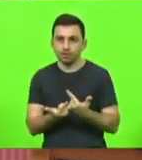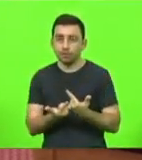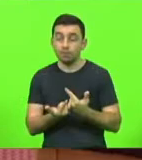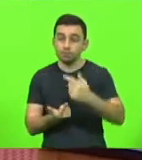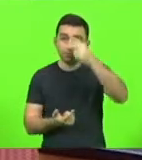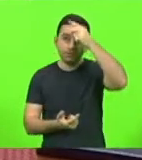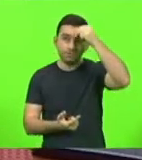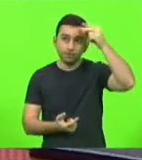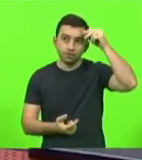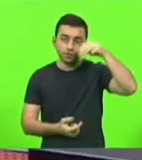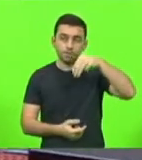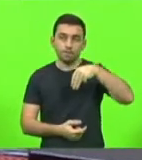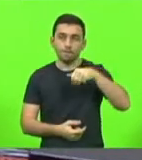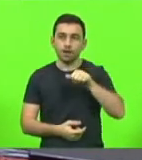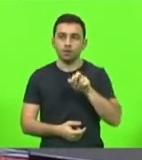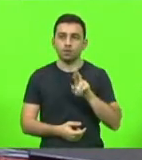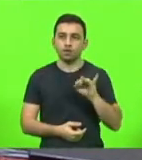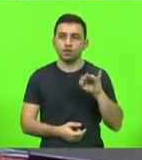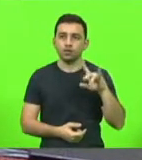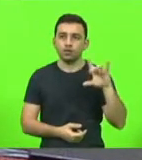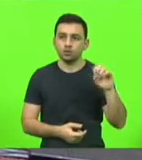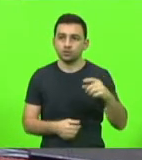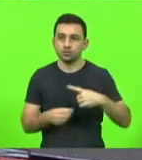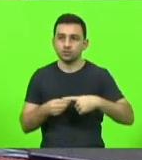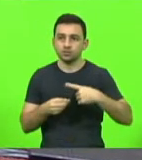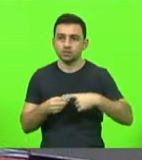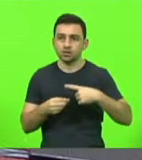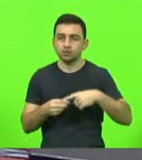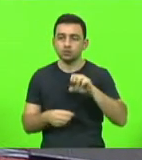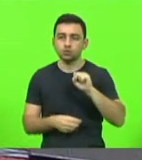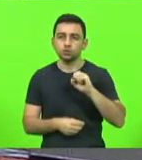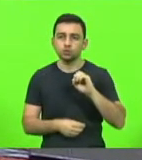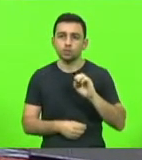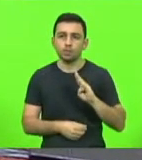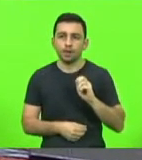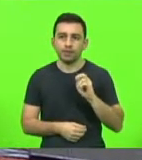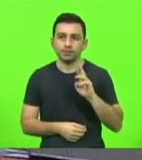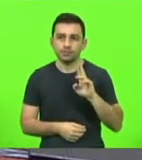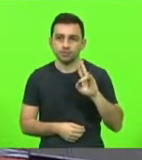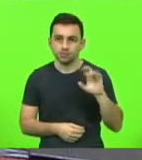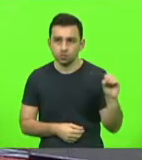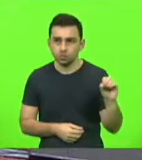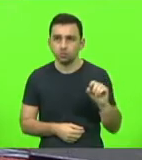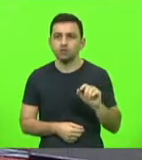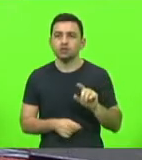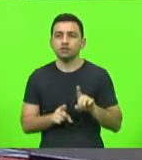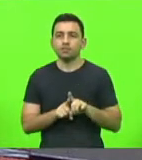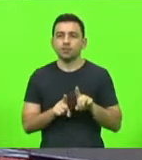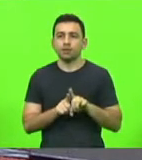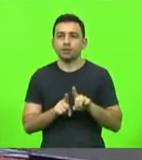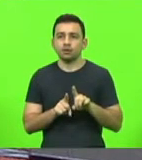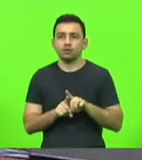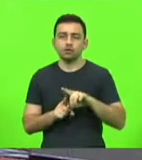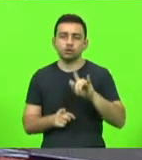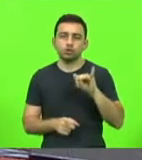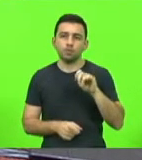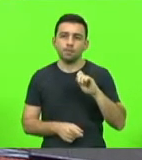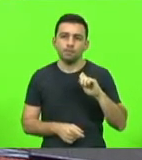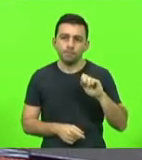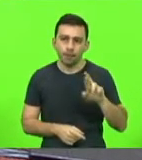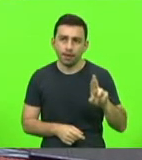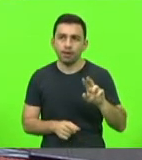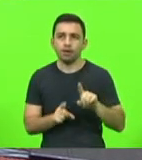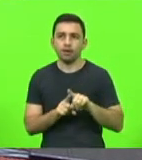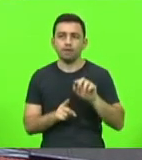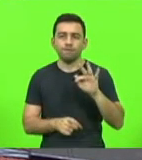prefeito Maurílio, do município de Sul-Brasil, também dos vereadores Gilmar, Fábio e Adair, e o